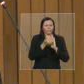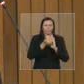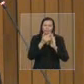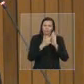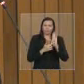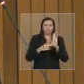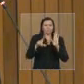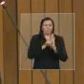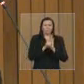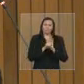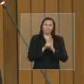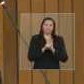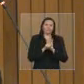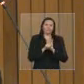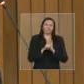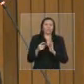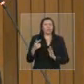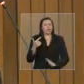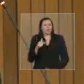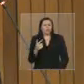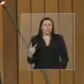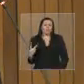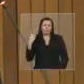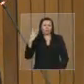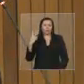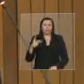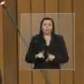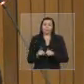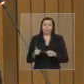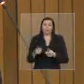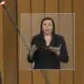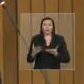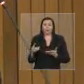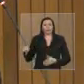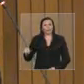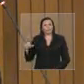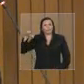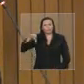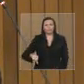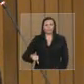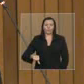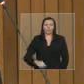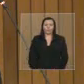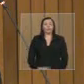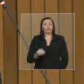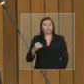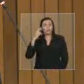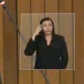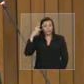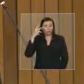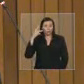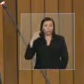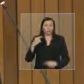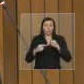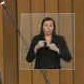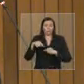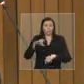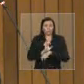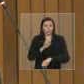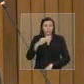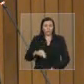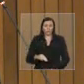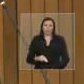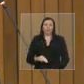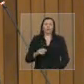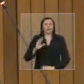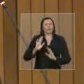as leis e os valores. Nada o detém. Só que agora ele se superou. Se na história política do Maranhão já se viu de